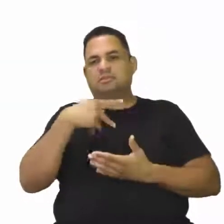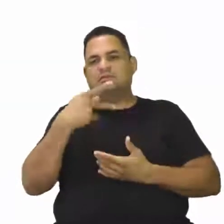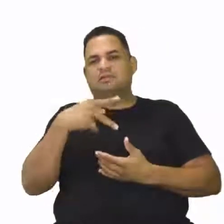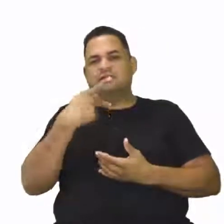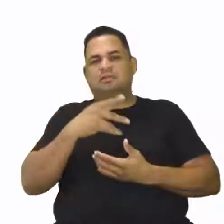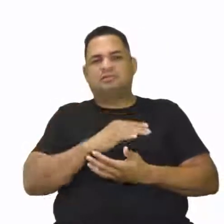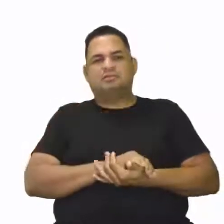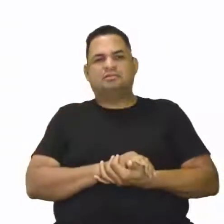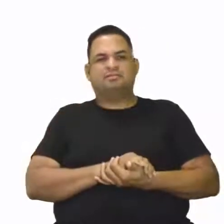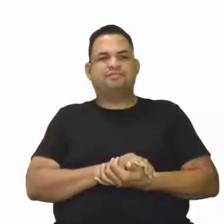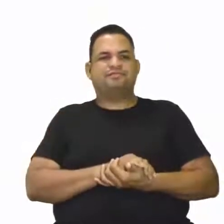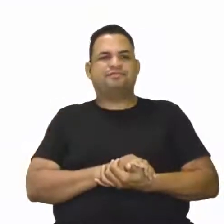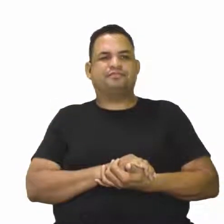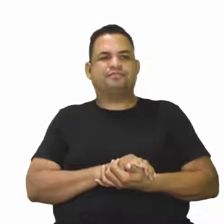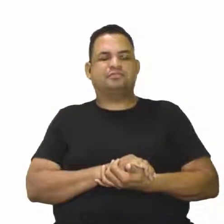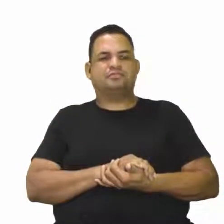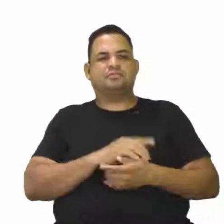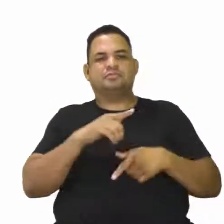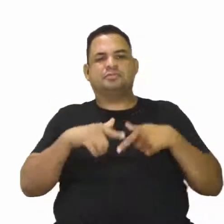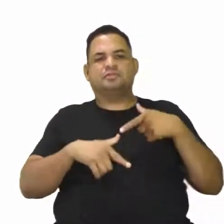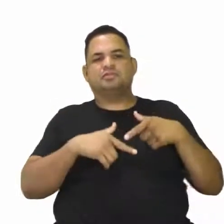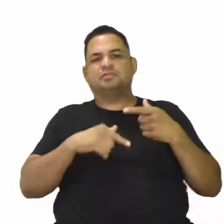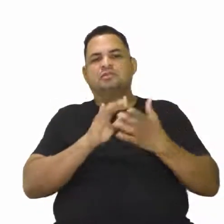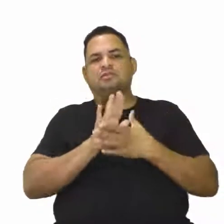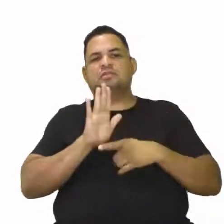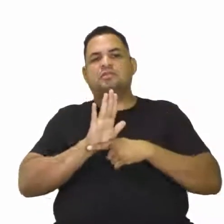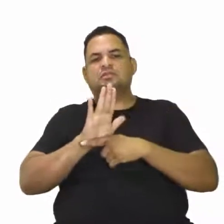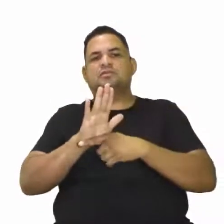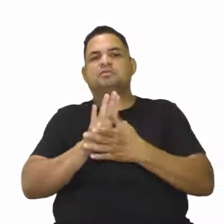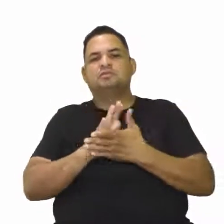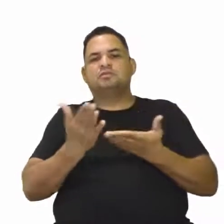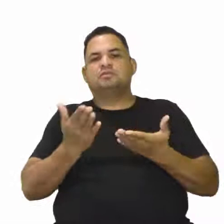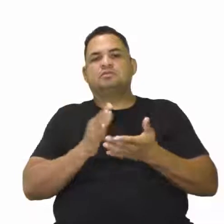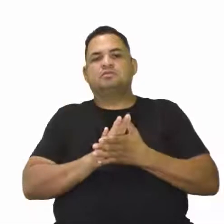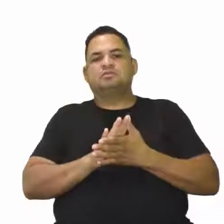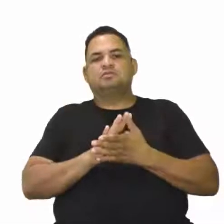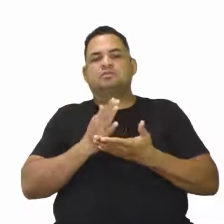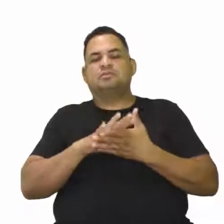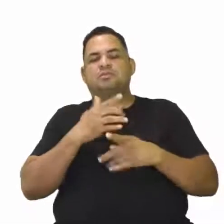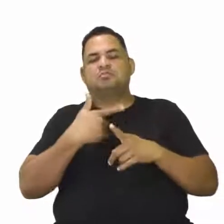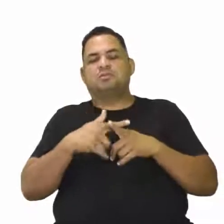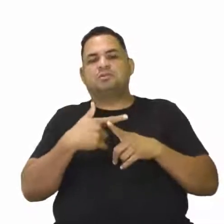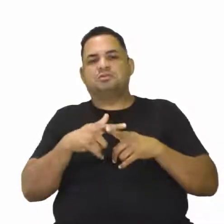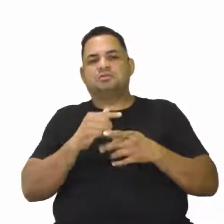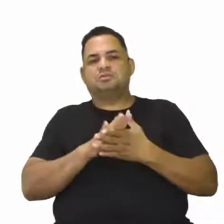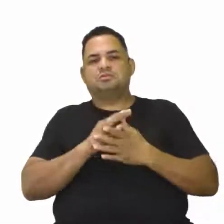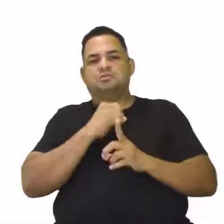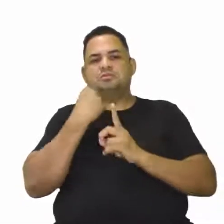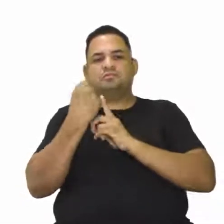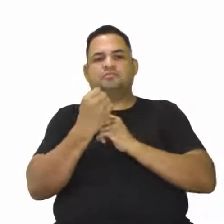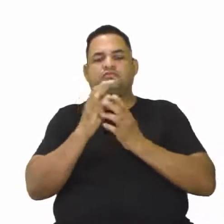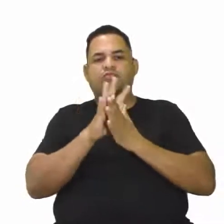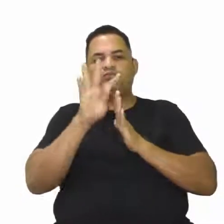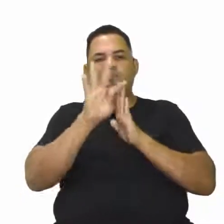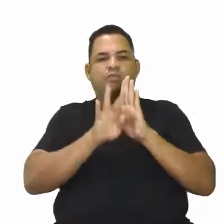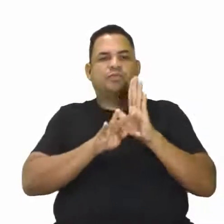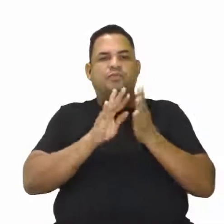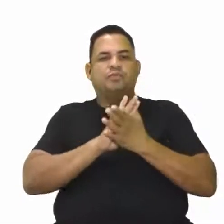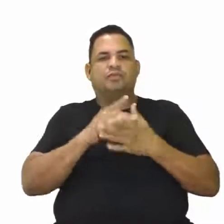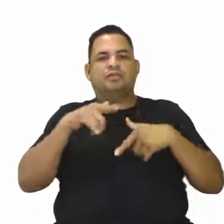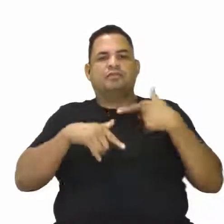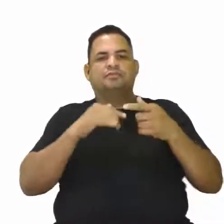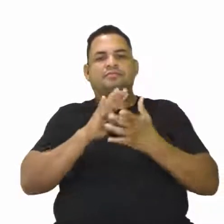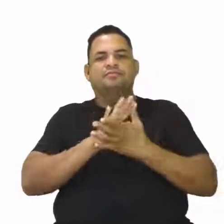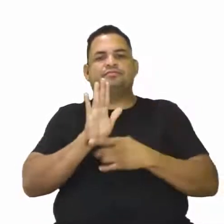lá. As ações solidárias contribuem para o enfrentamento de problemas sociais. No texto, a ação